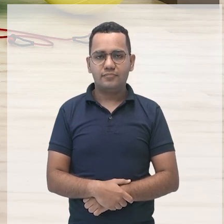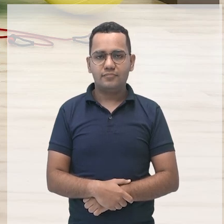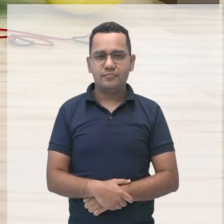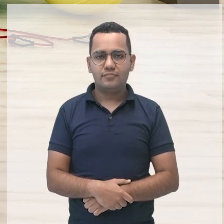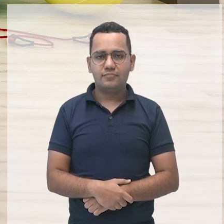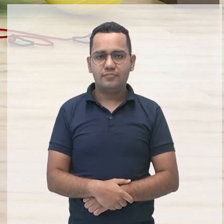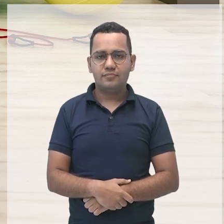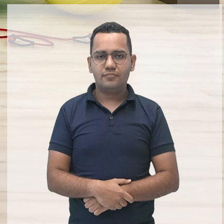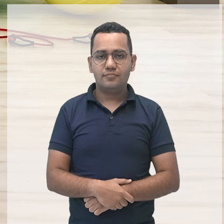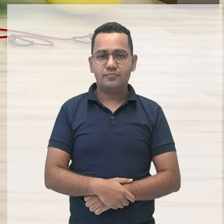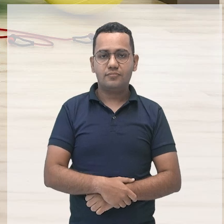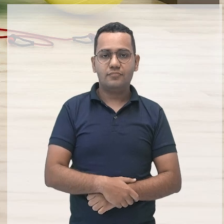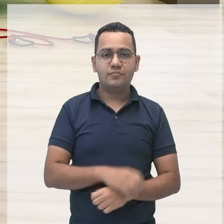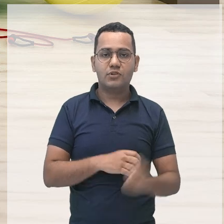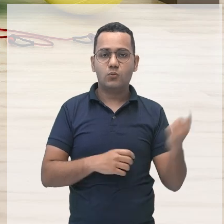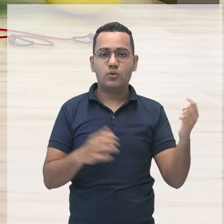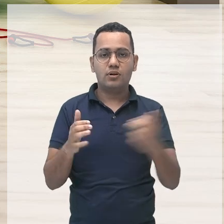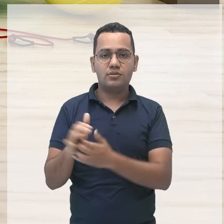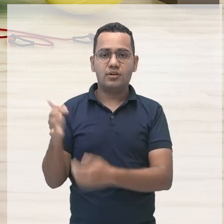7,